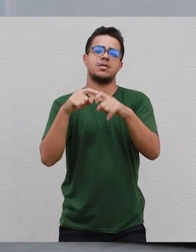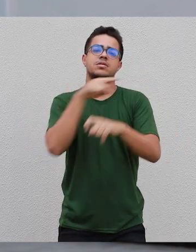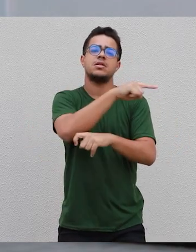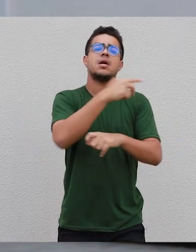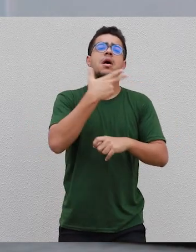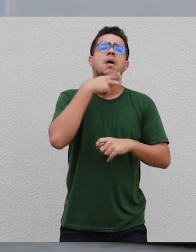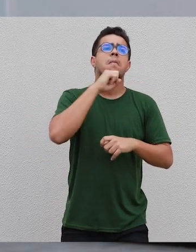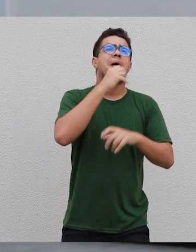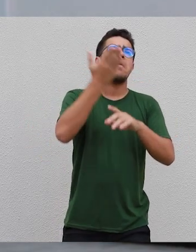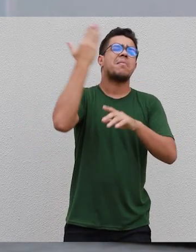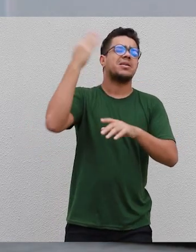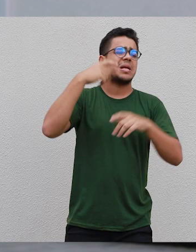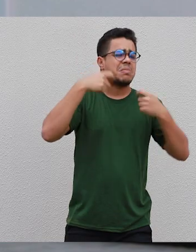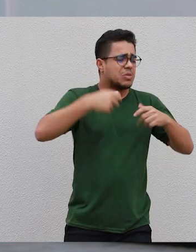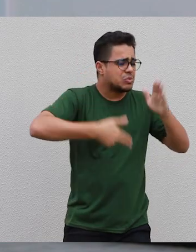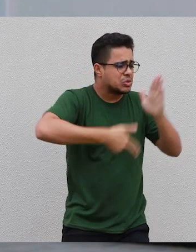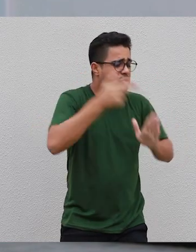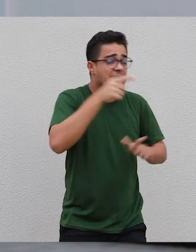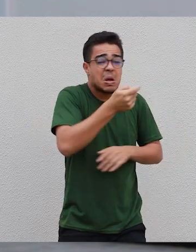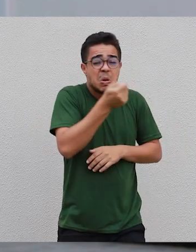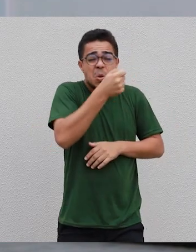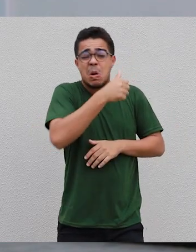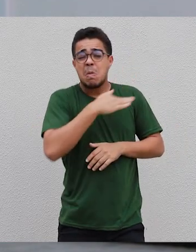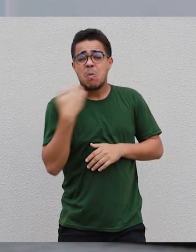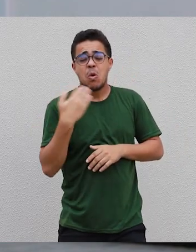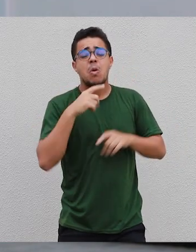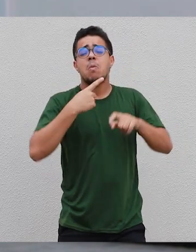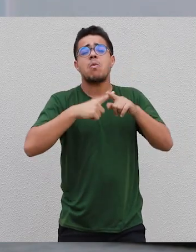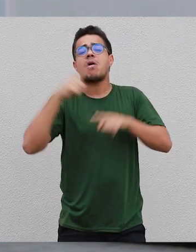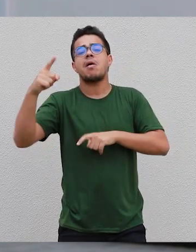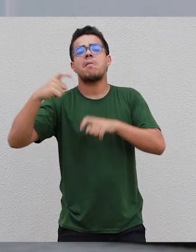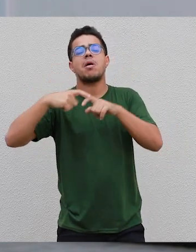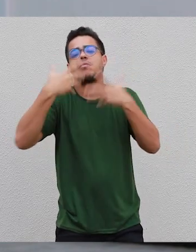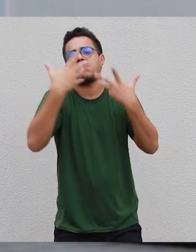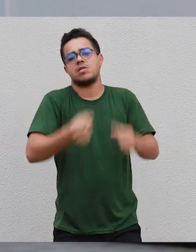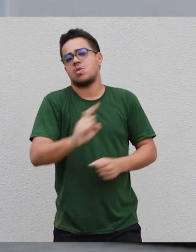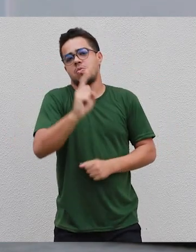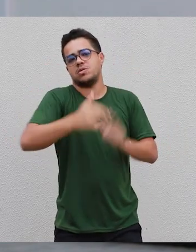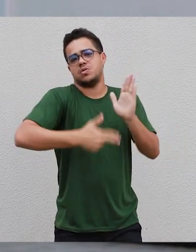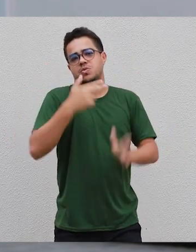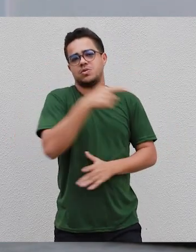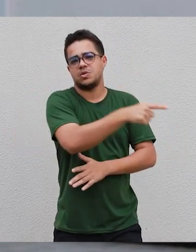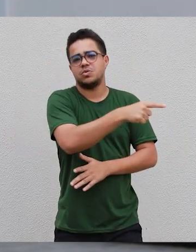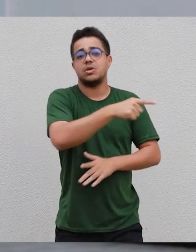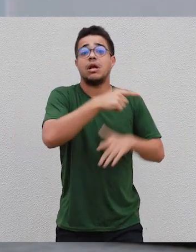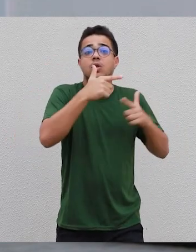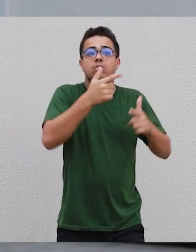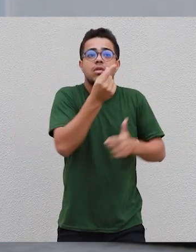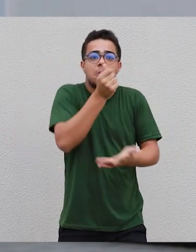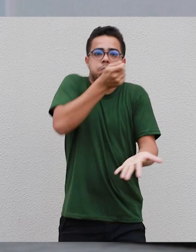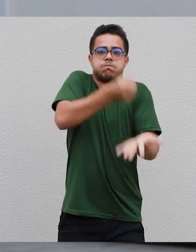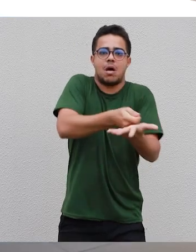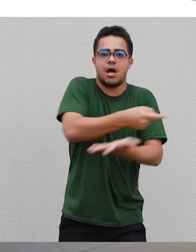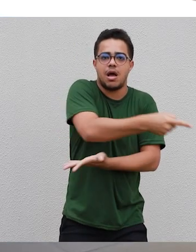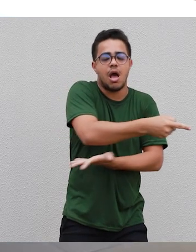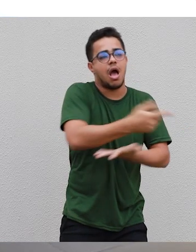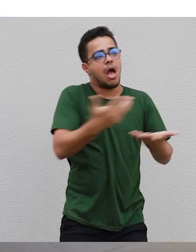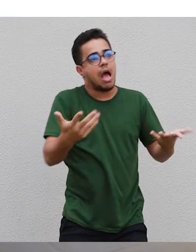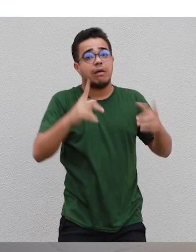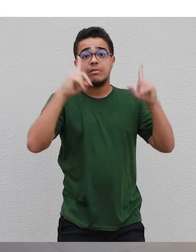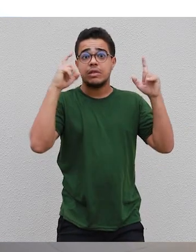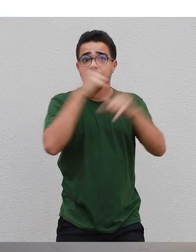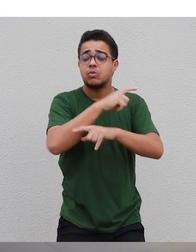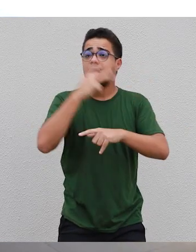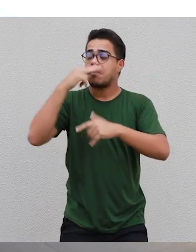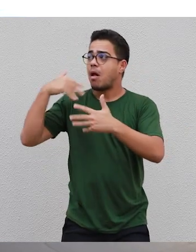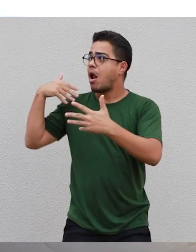meu pai precisou fazer uma cirurgia e ele quase morreu, porque o médico se negou a fazer a cirurgia, porque ele não tinha dinheiro para pagar. Essas